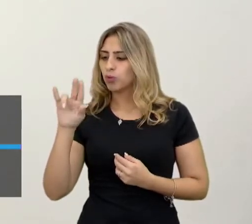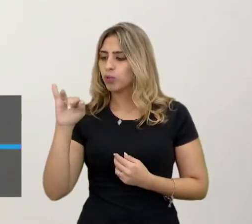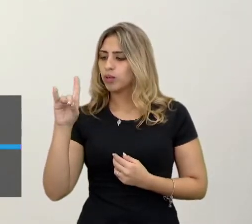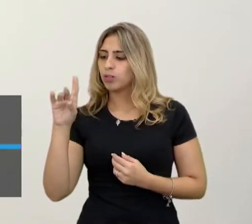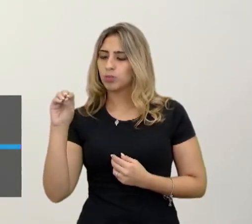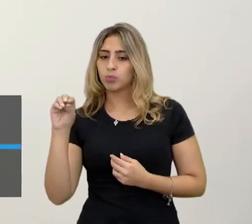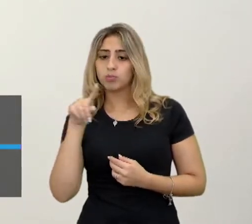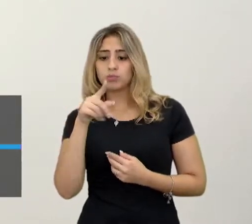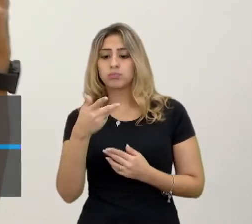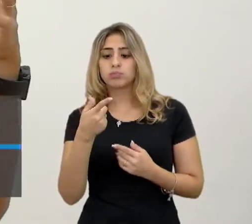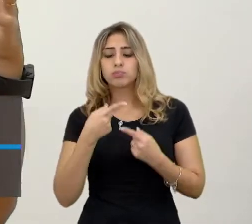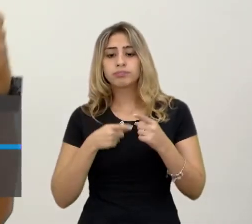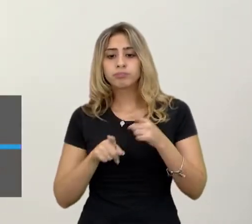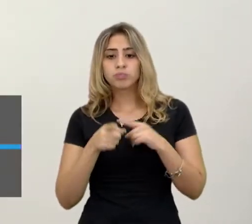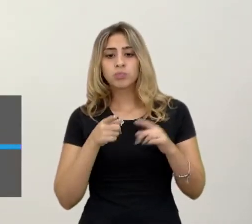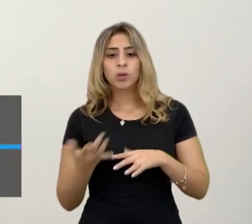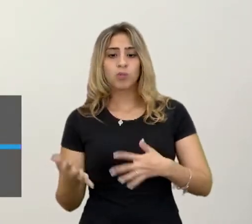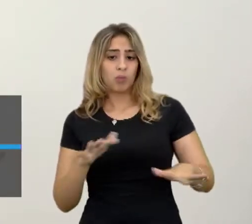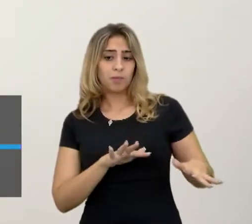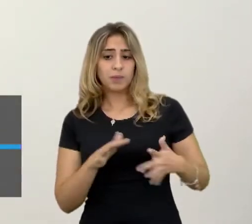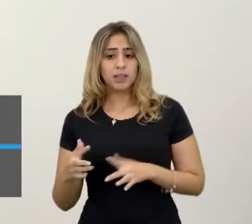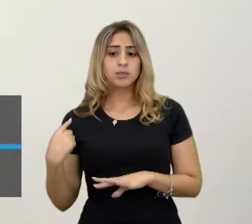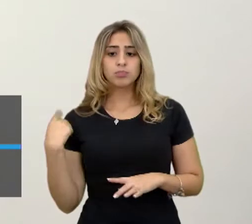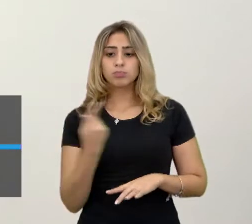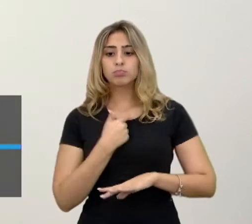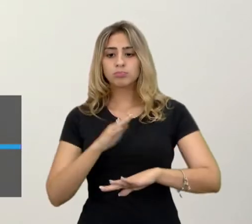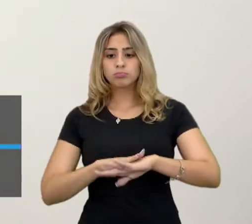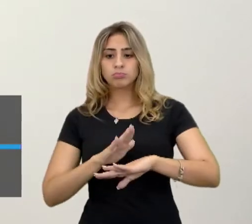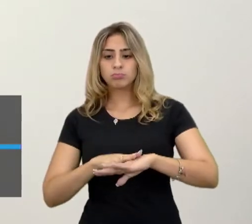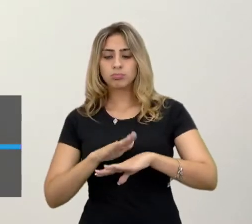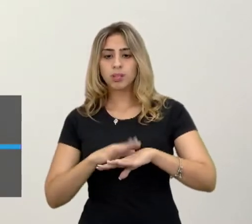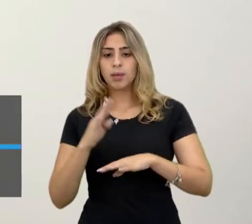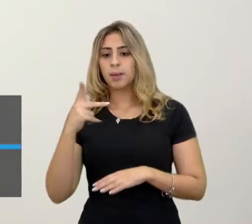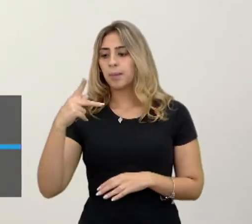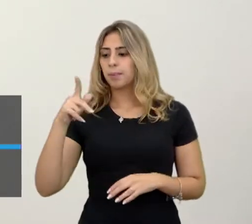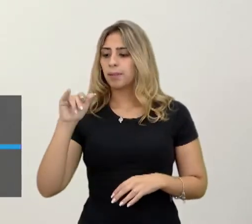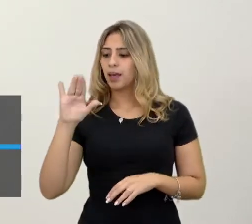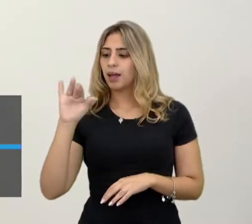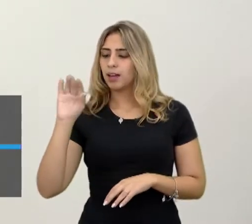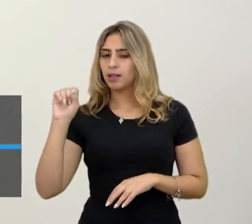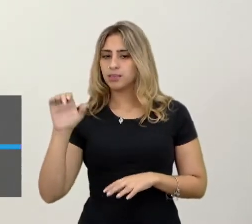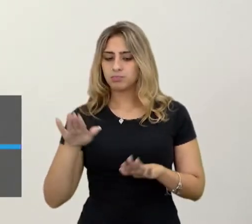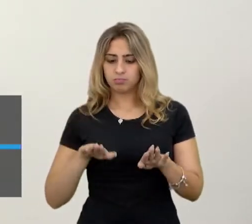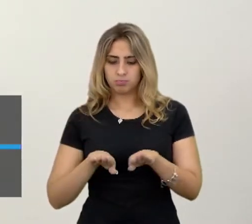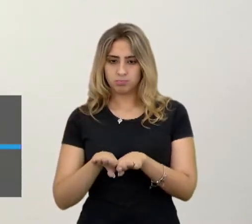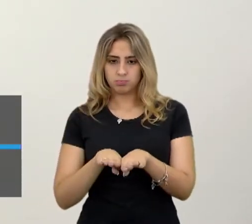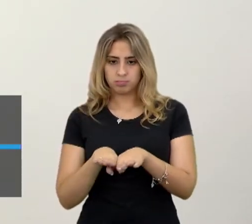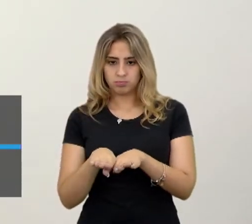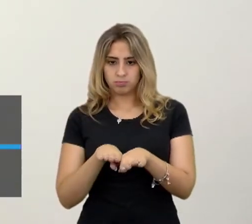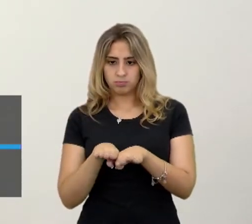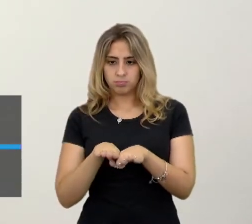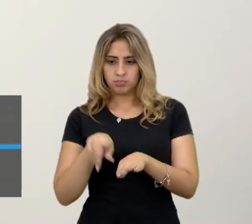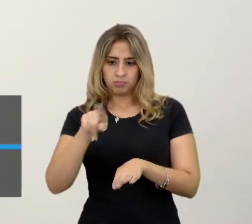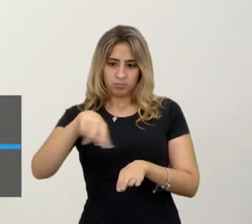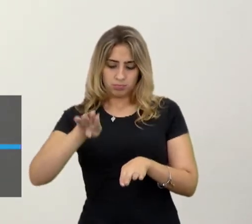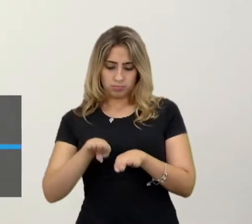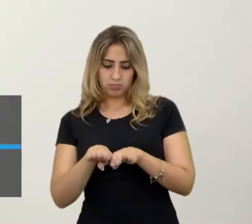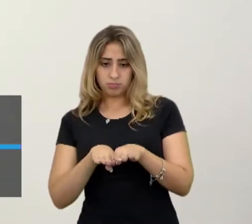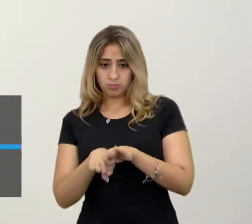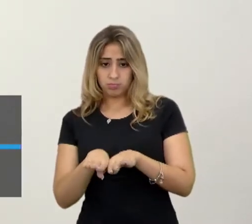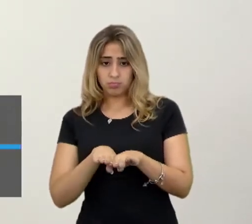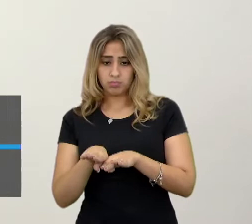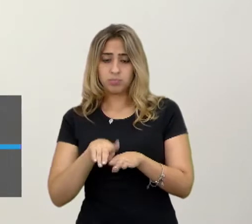isso provoca movimentação no que a gente chama de placas tectônicas. E no encontro dessas placas aí,